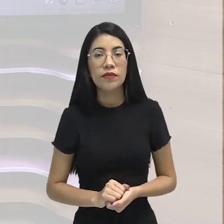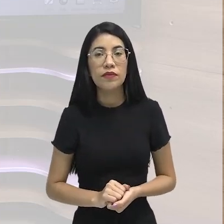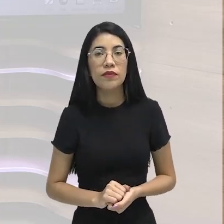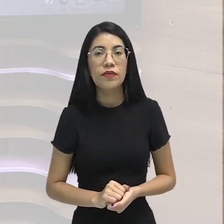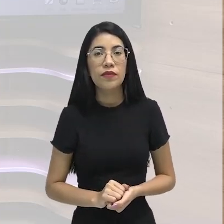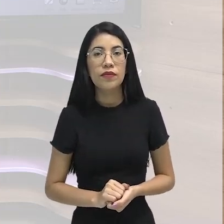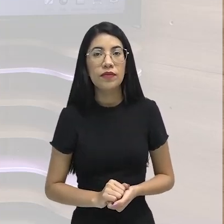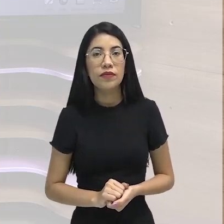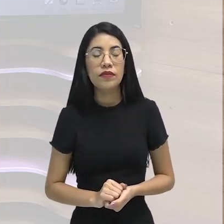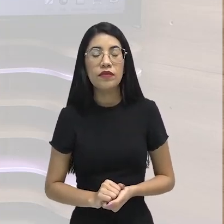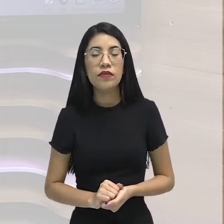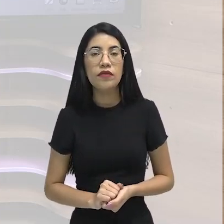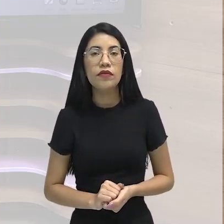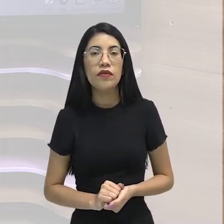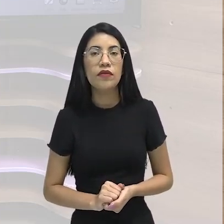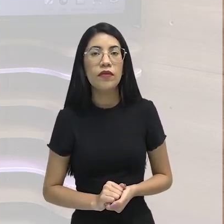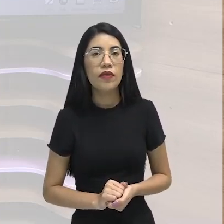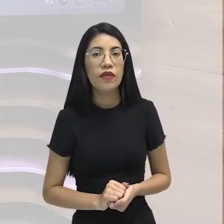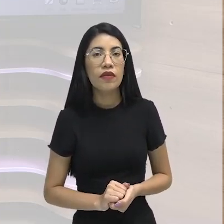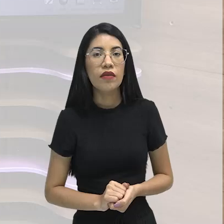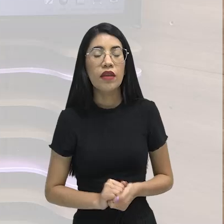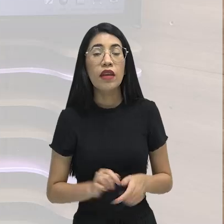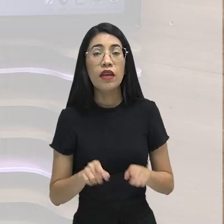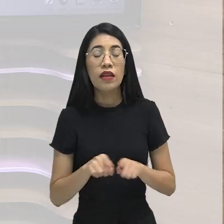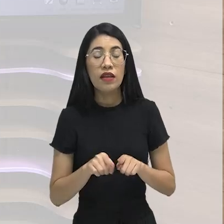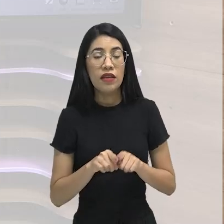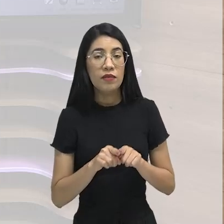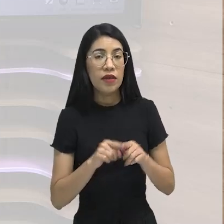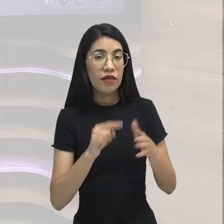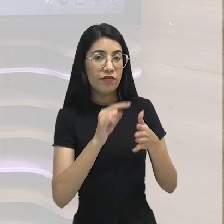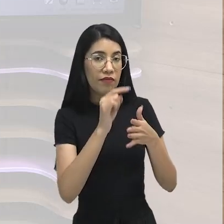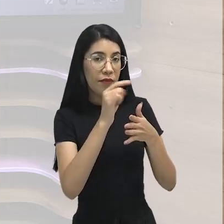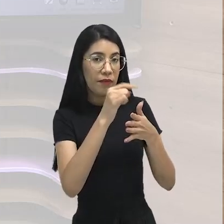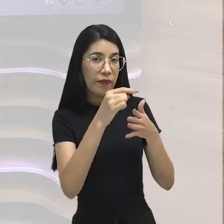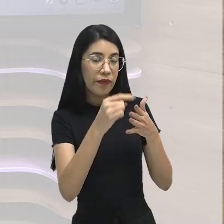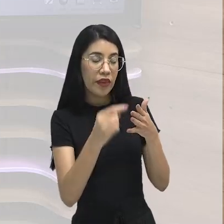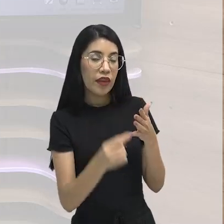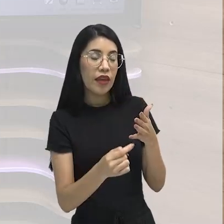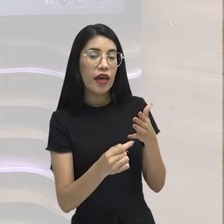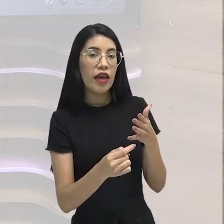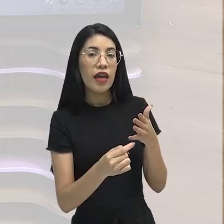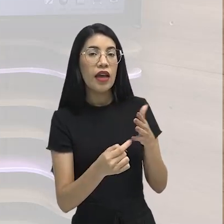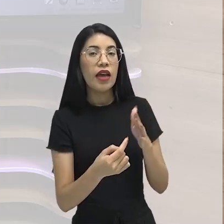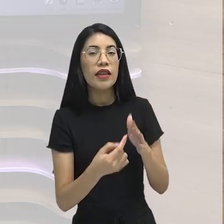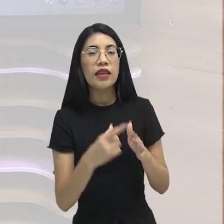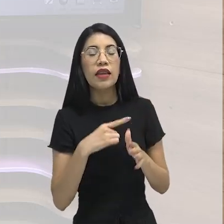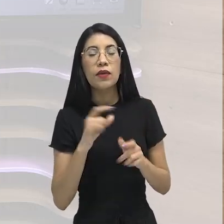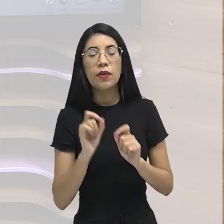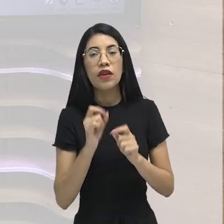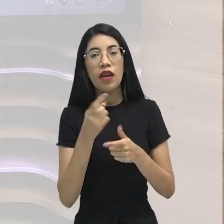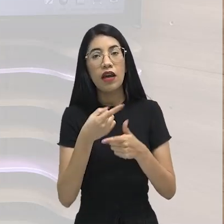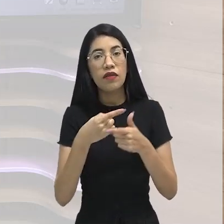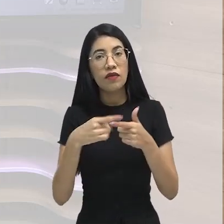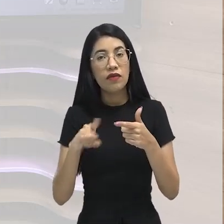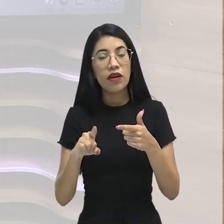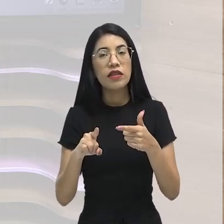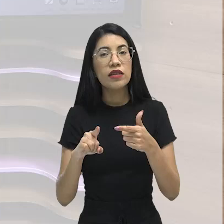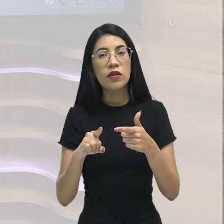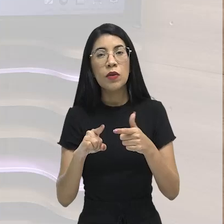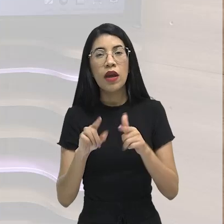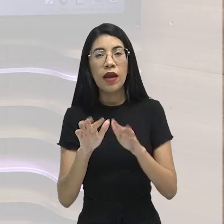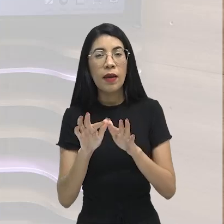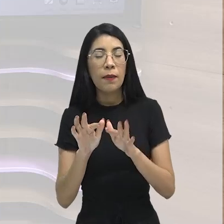marcar a correta. E essas questões, essa alternativa, na verdade, elas sempre virão com frações o